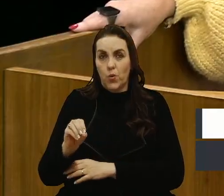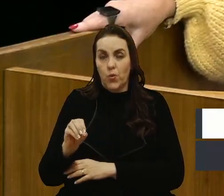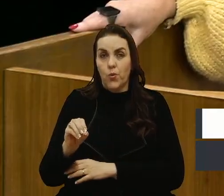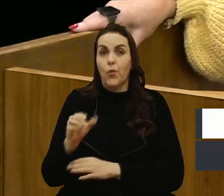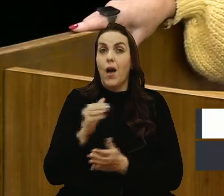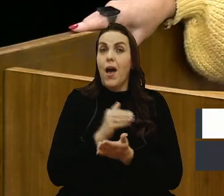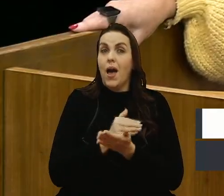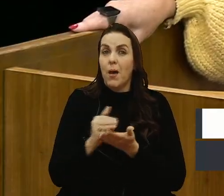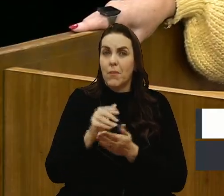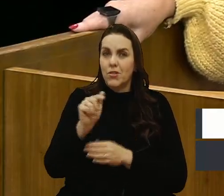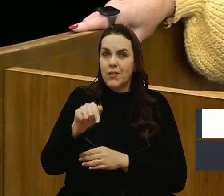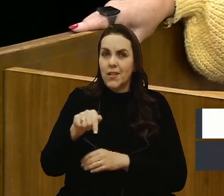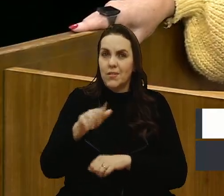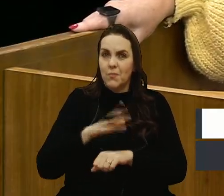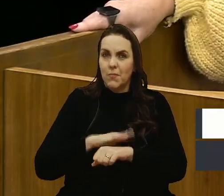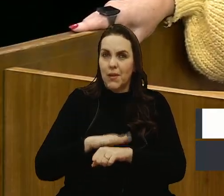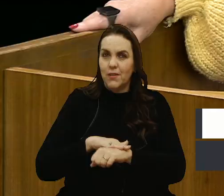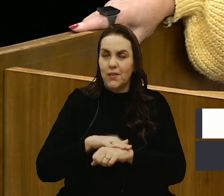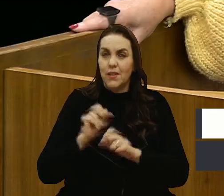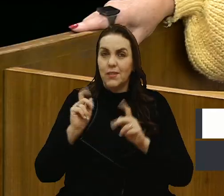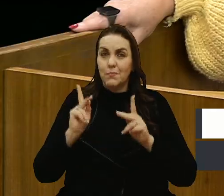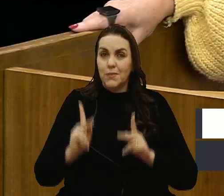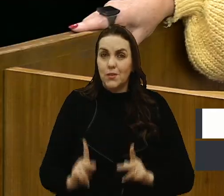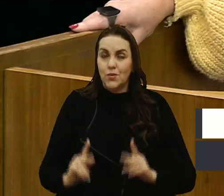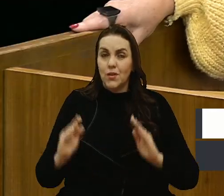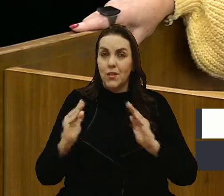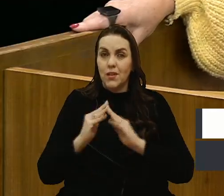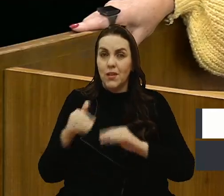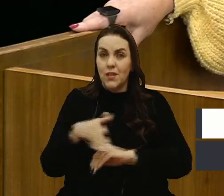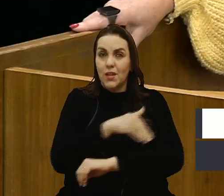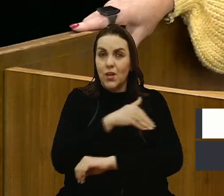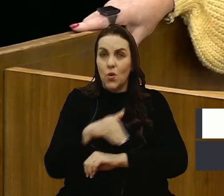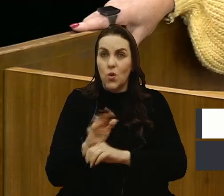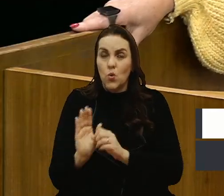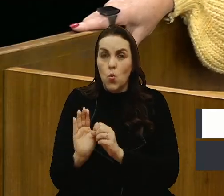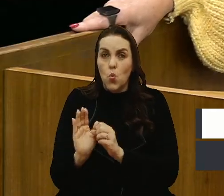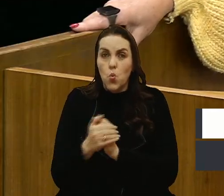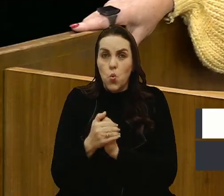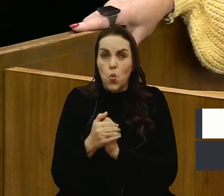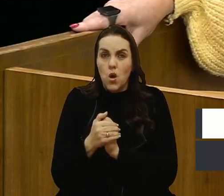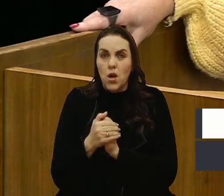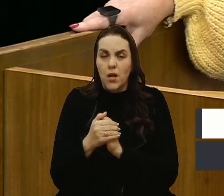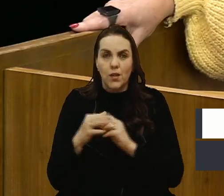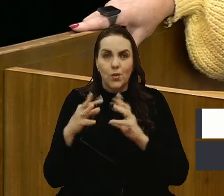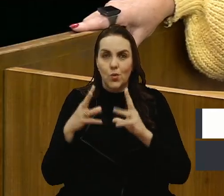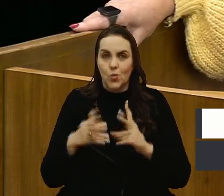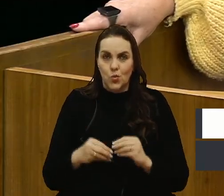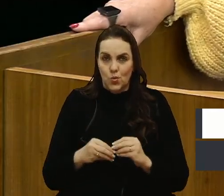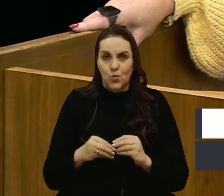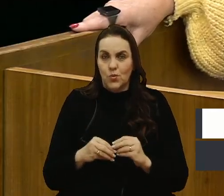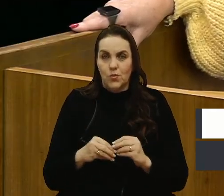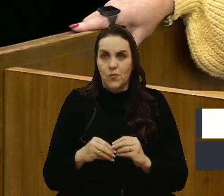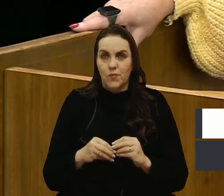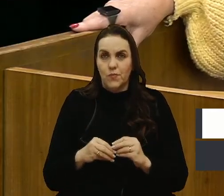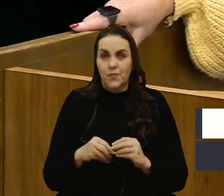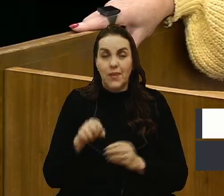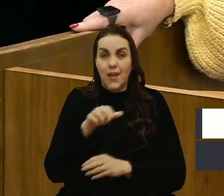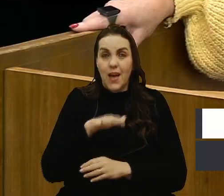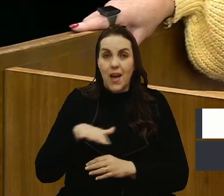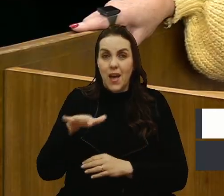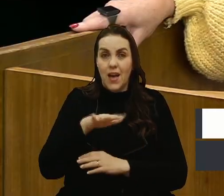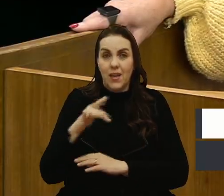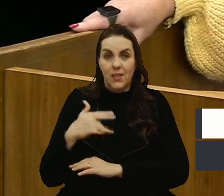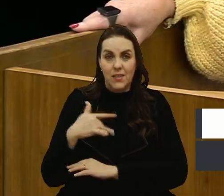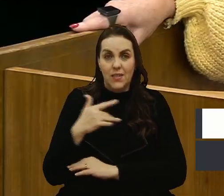partir dali, as pessoas em situação de rua se esconderam. Nem a área da saúde, que